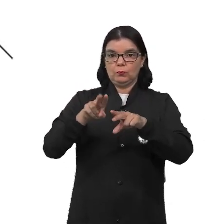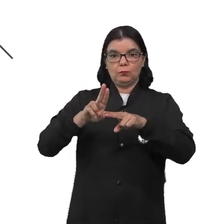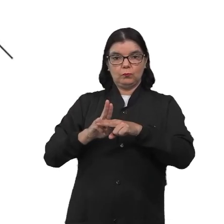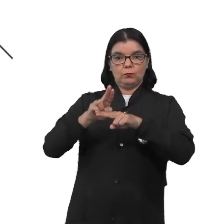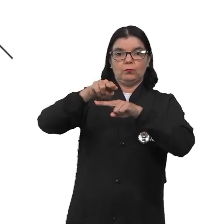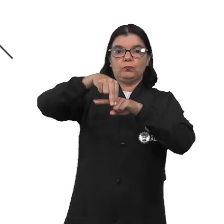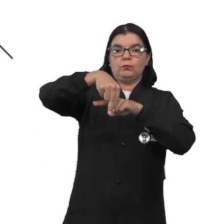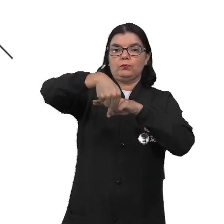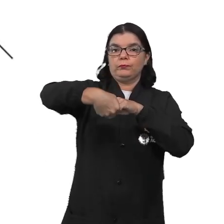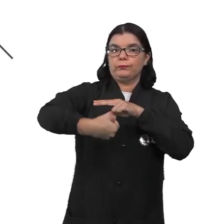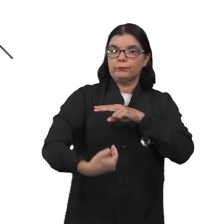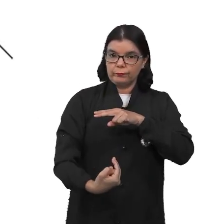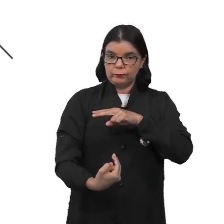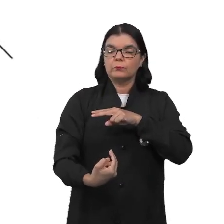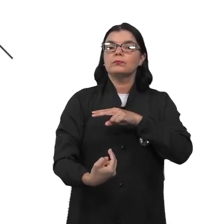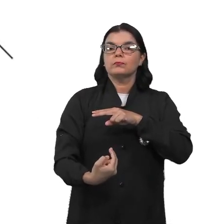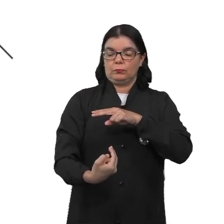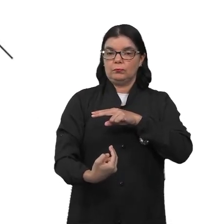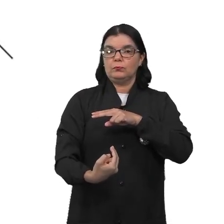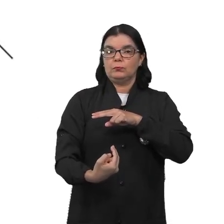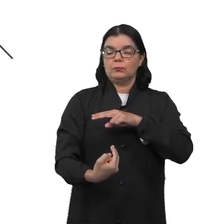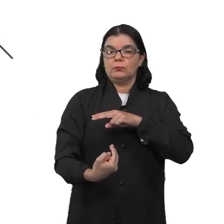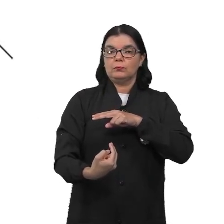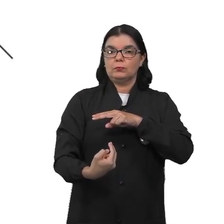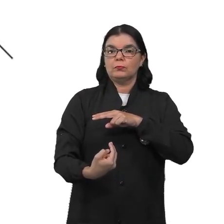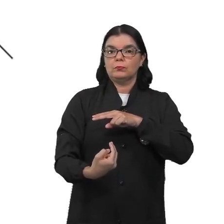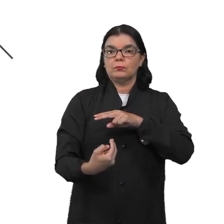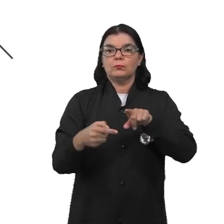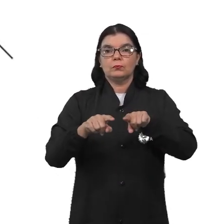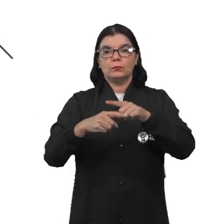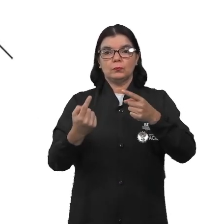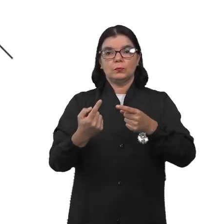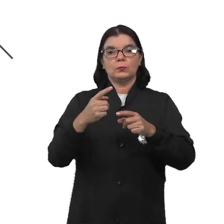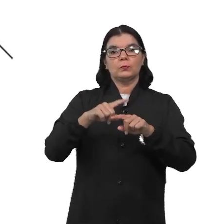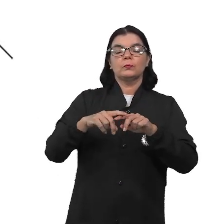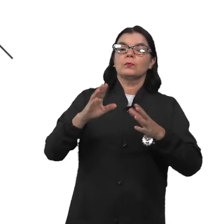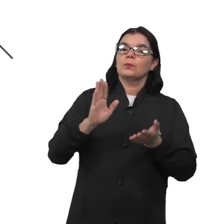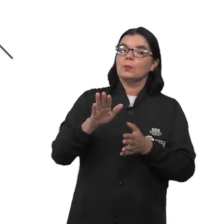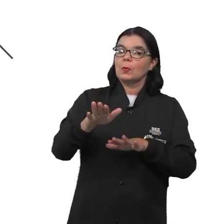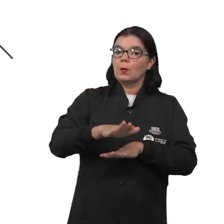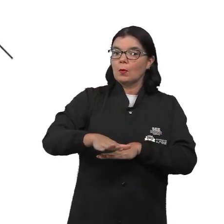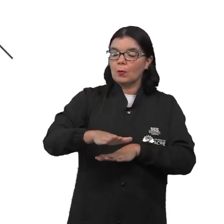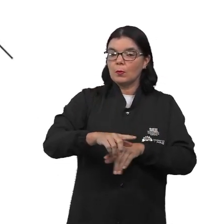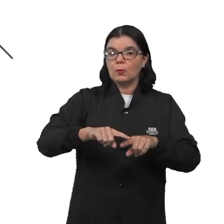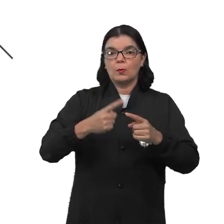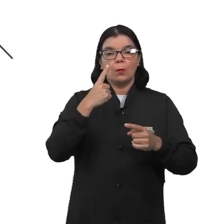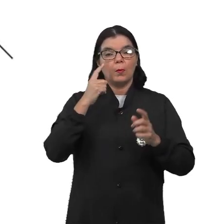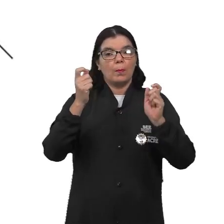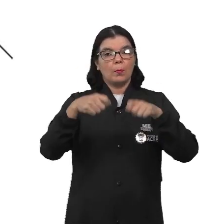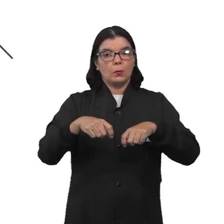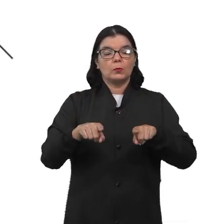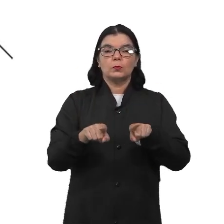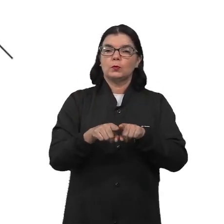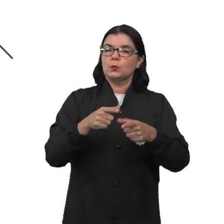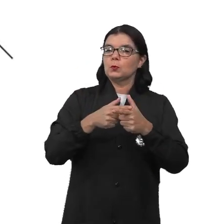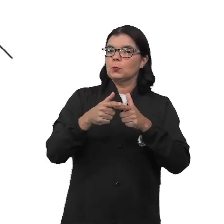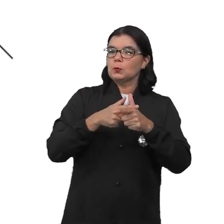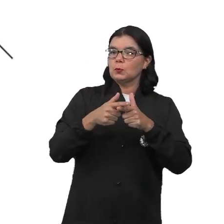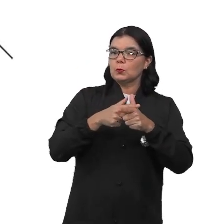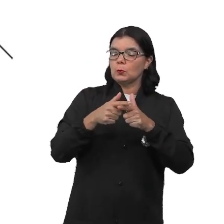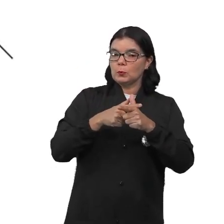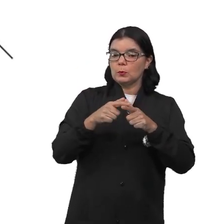cai. Ele cai de maneira diagonal em referente ao chão, né? Ó, Holston, estamos com um problema